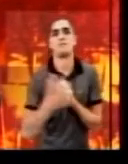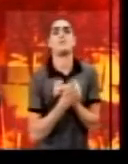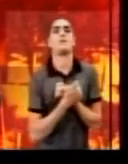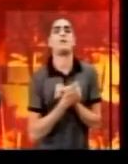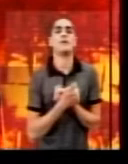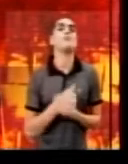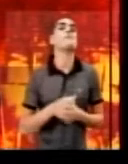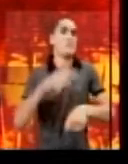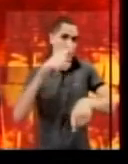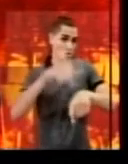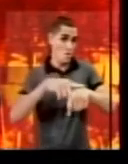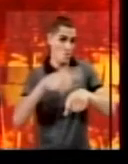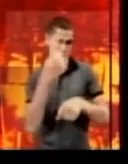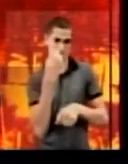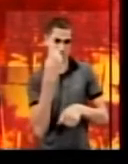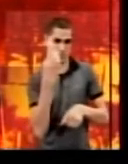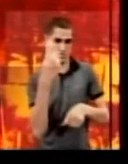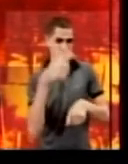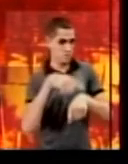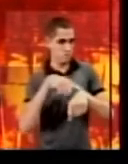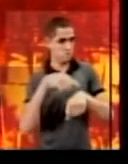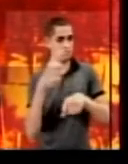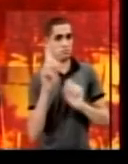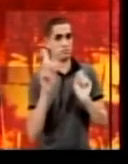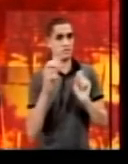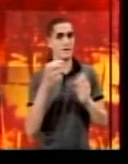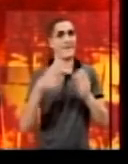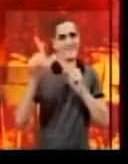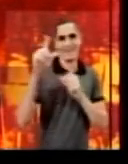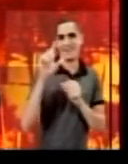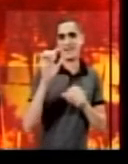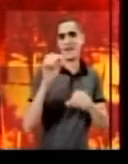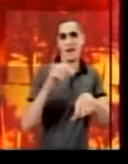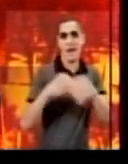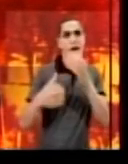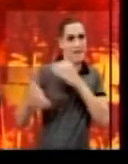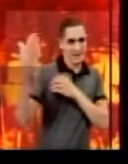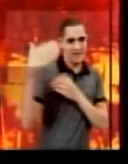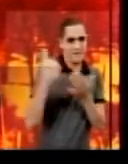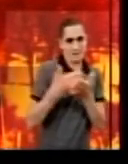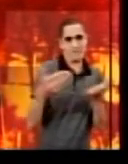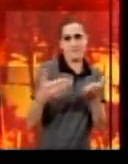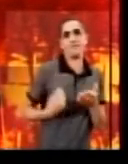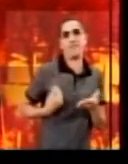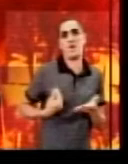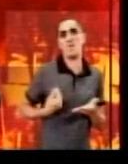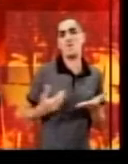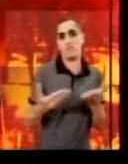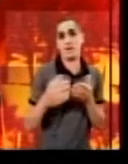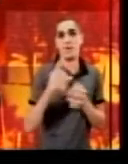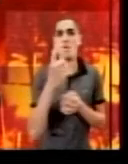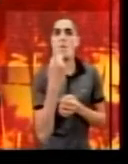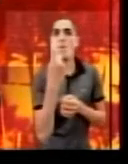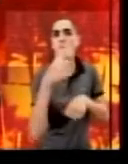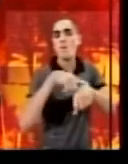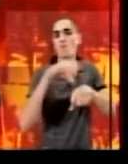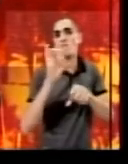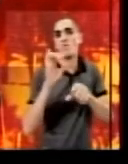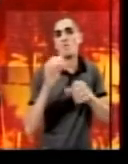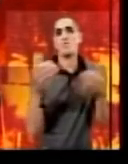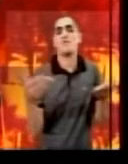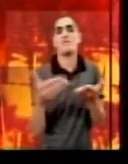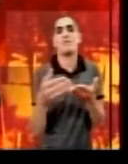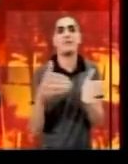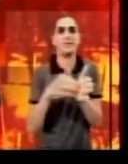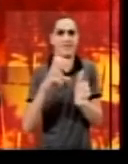Não vai ser um horário único, né, como estava sendo até agora, que o limite era até às 5 da tarde. Como cada atividade